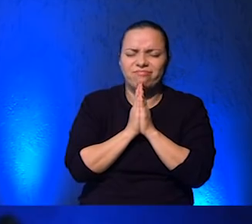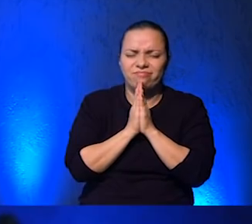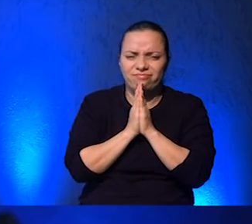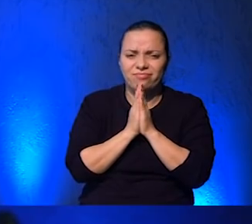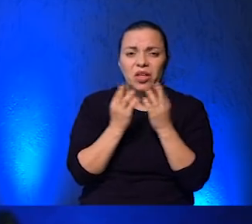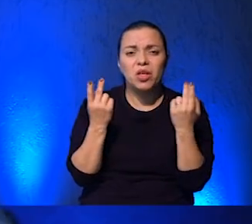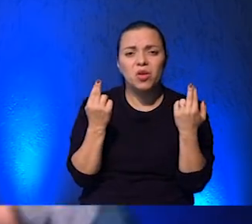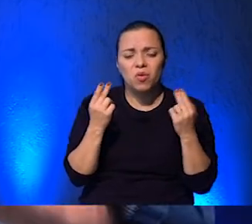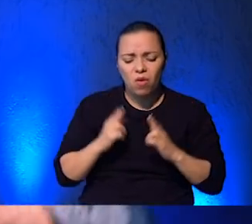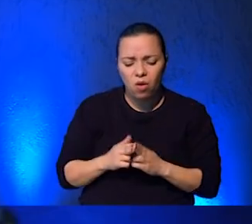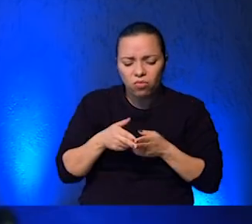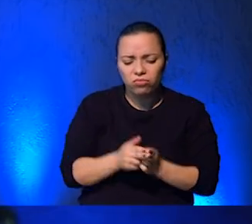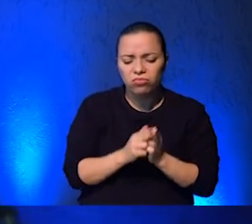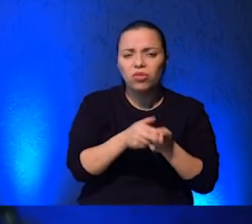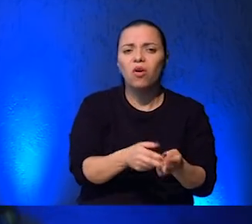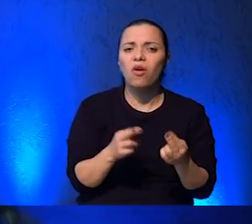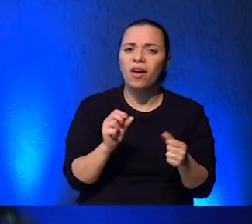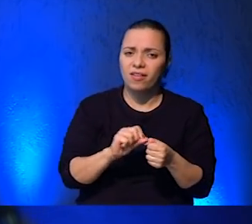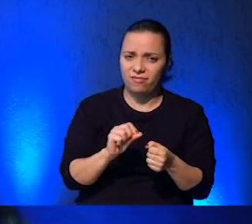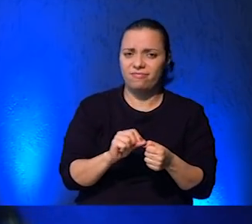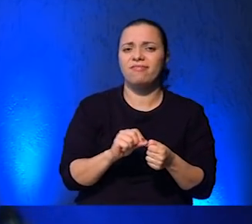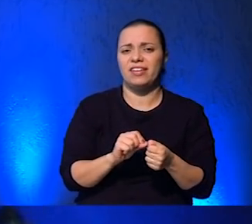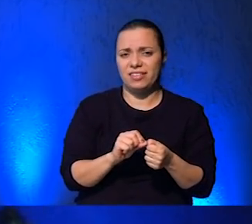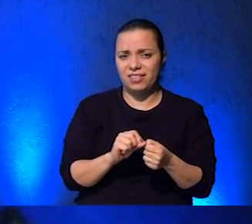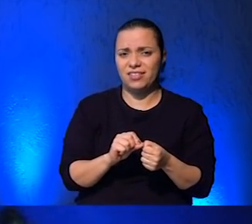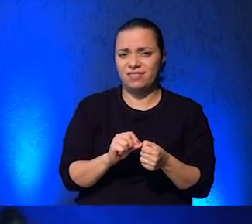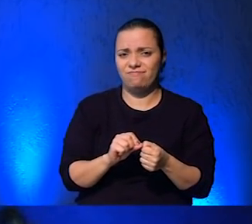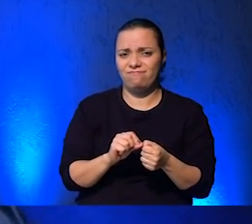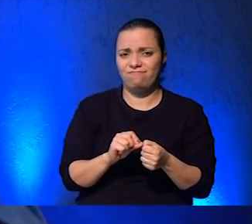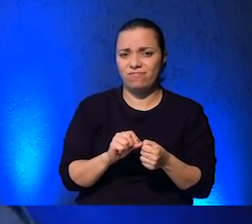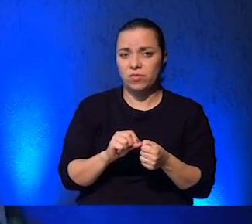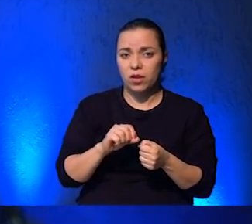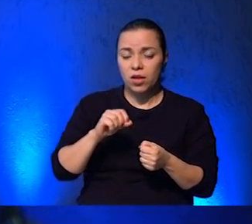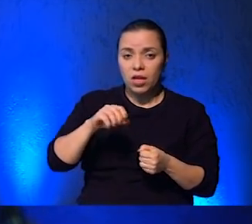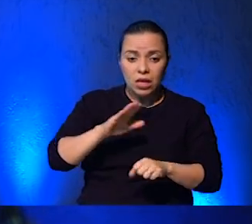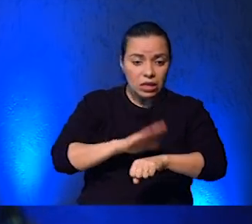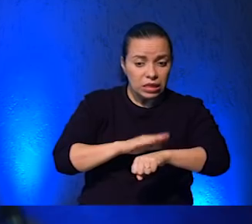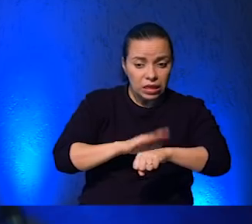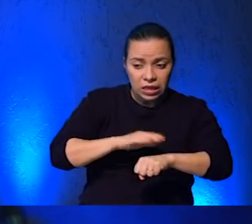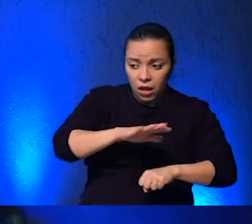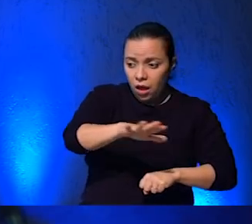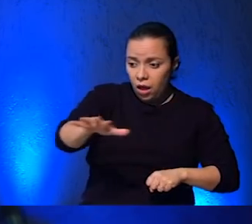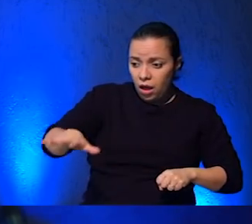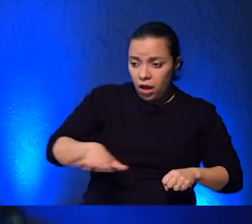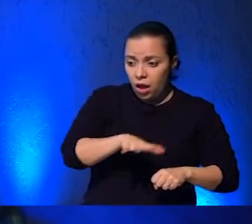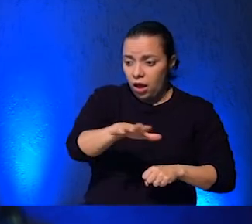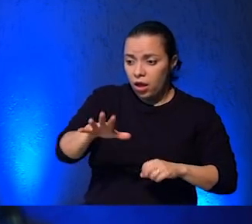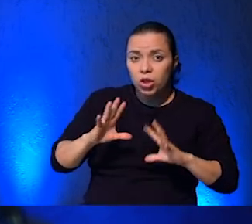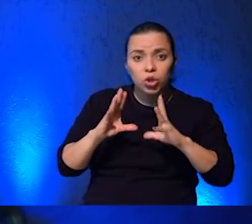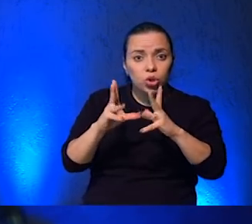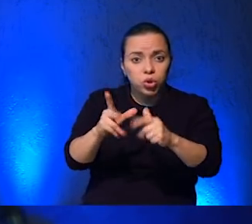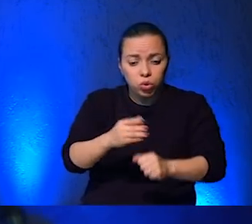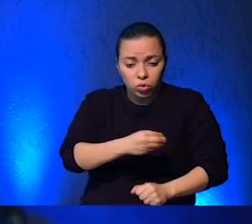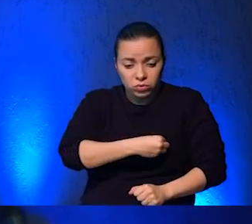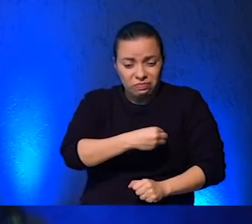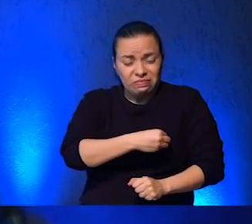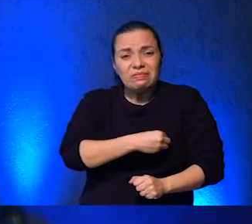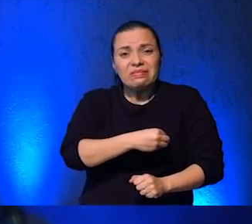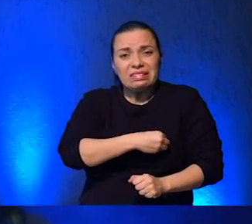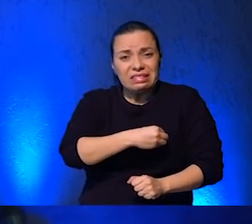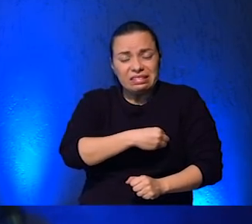isso que não é face do meio de toda aquela calamidade aquela corrupção noé se manteve